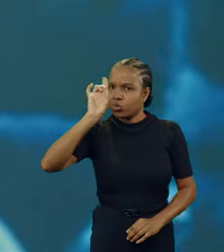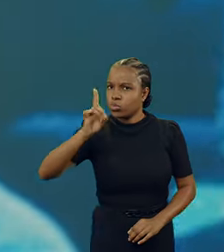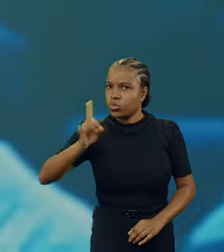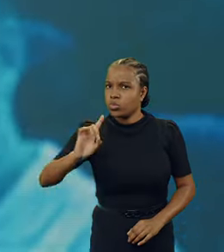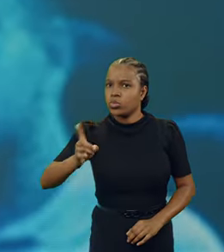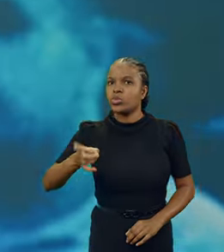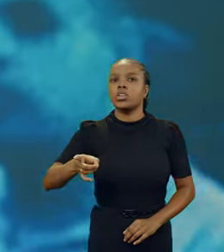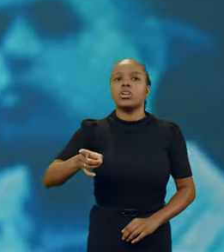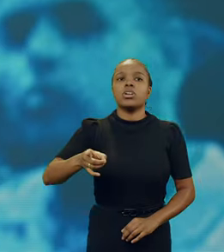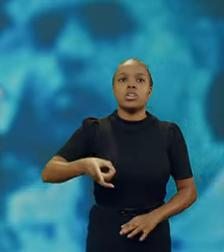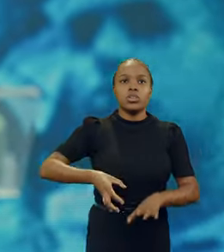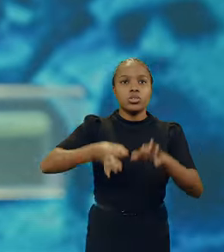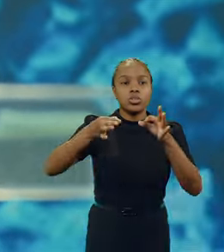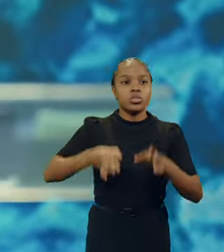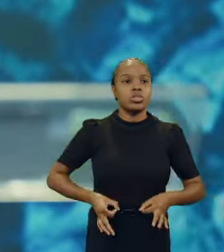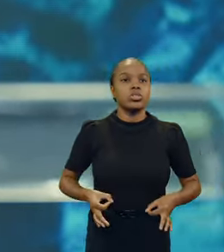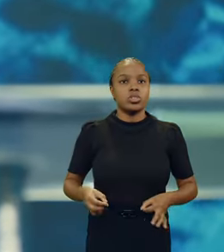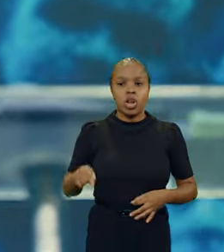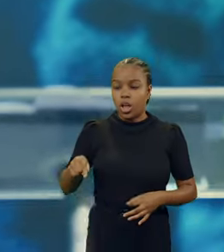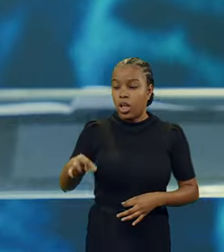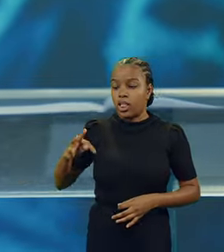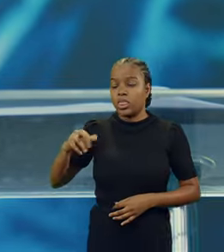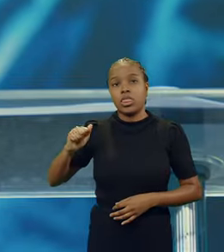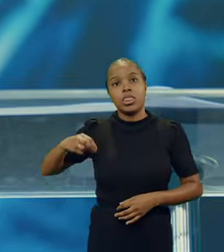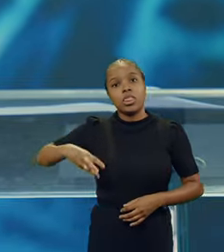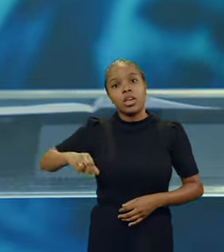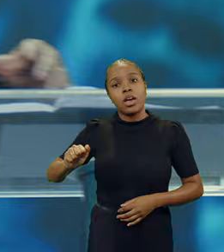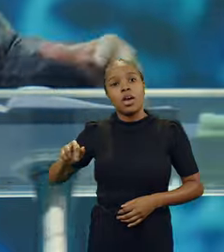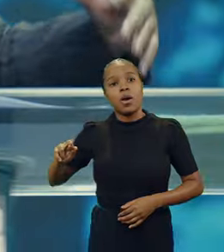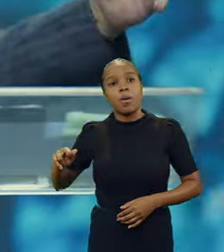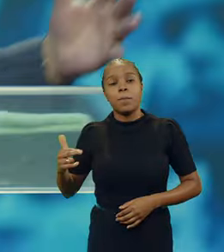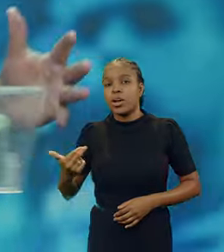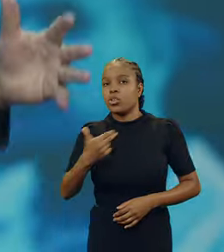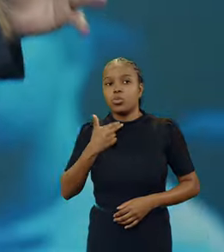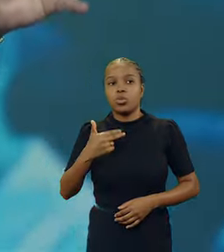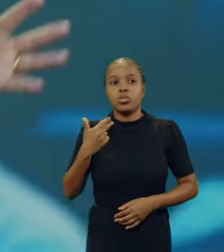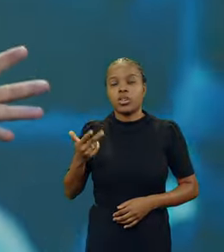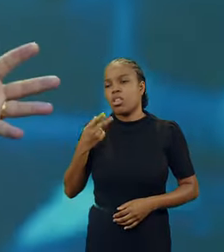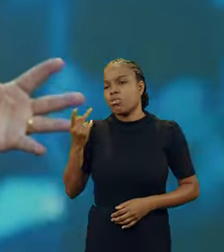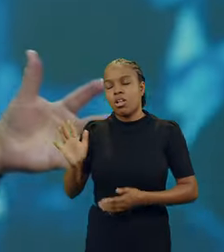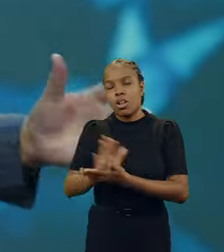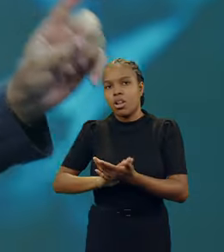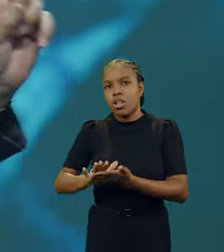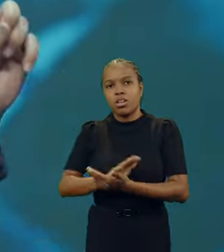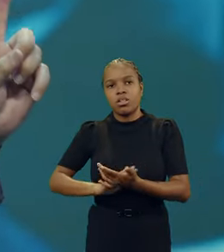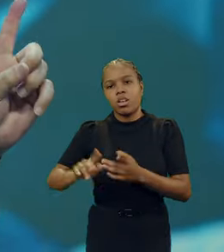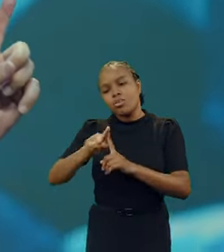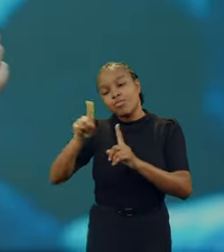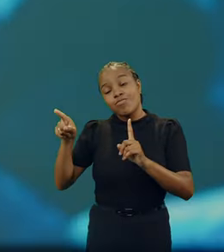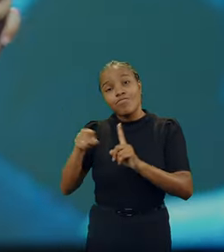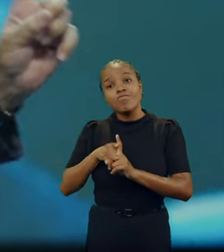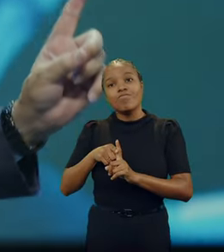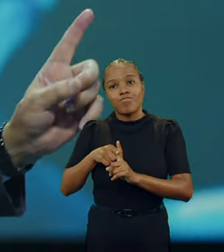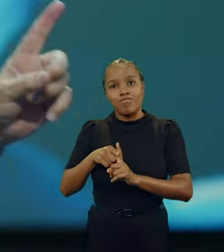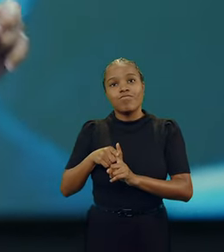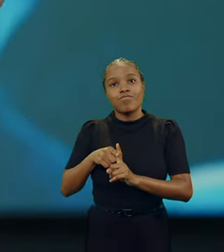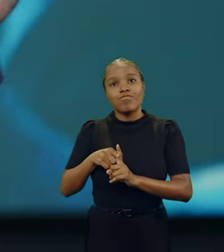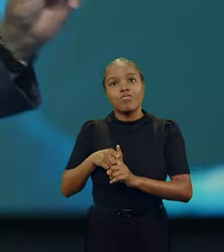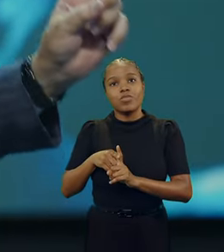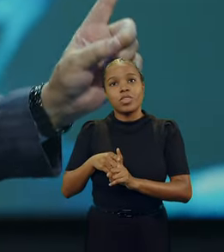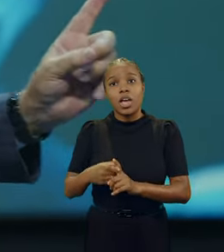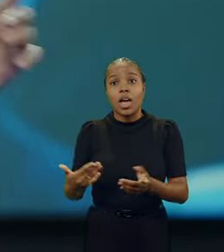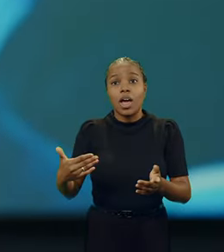Tamar não ia poder alegar a sua inocência, pois ela estava grávida. Percebe que